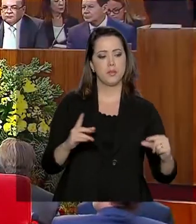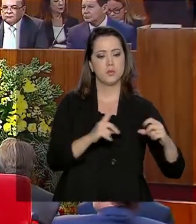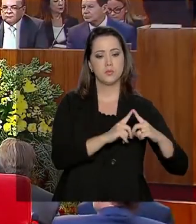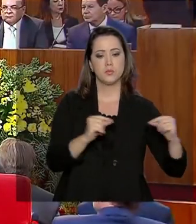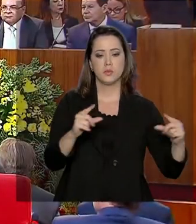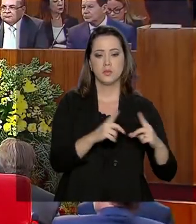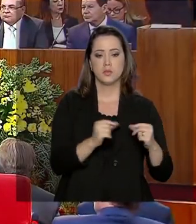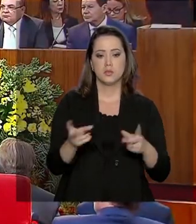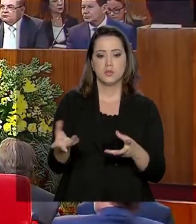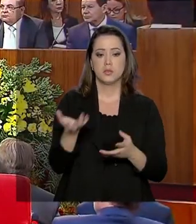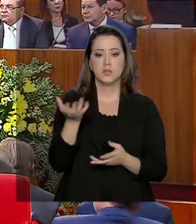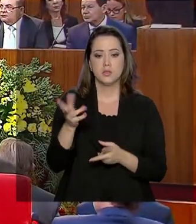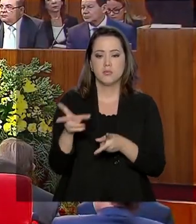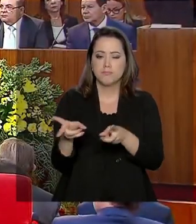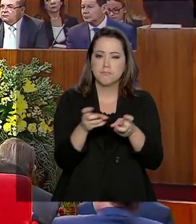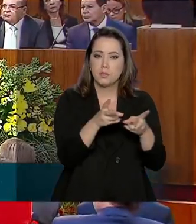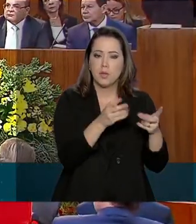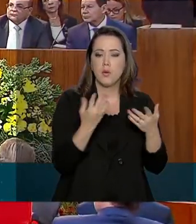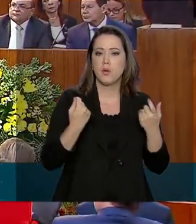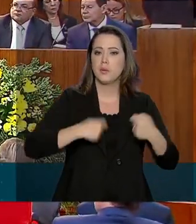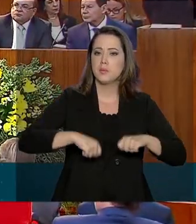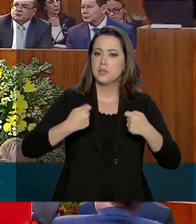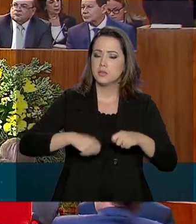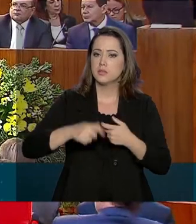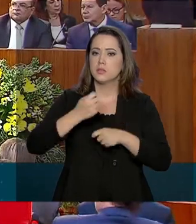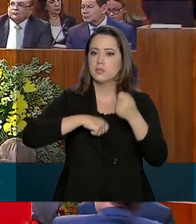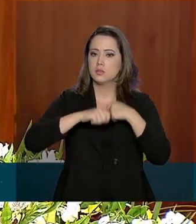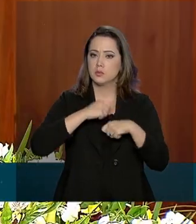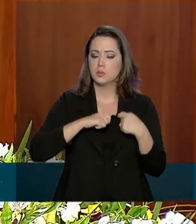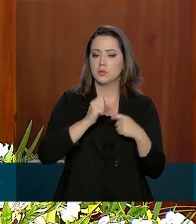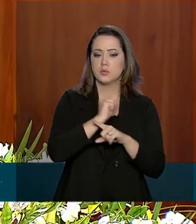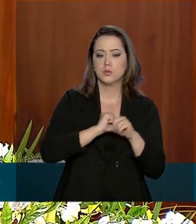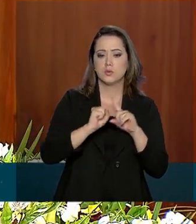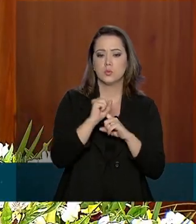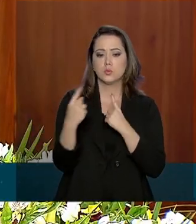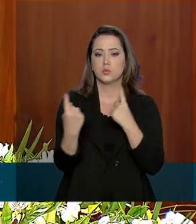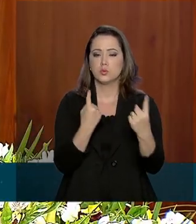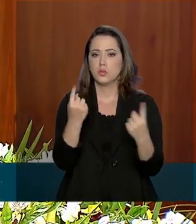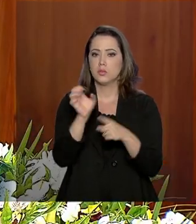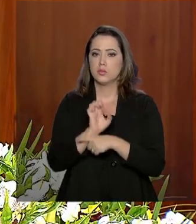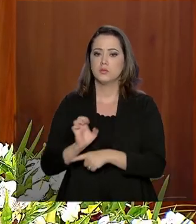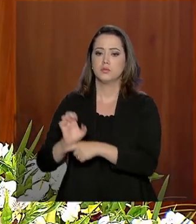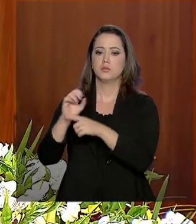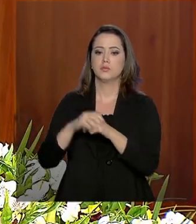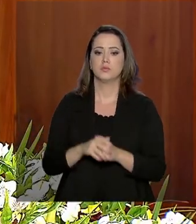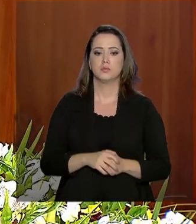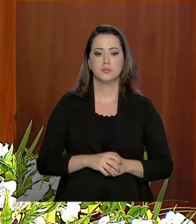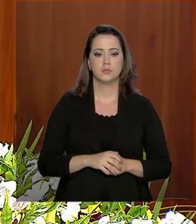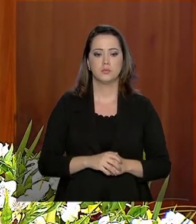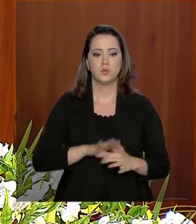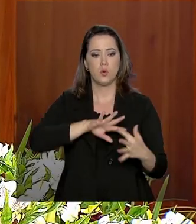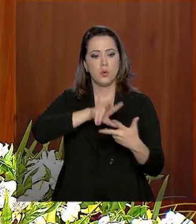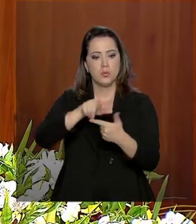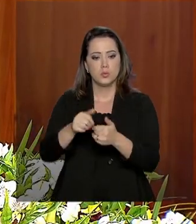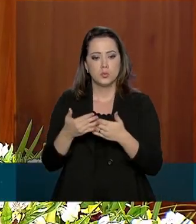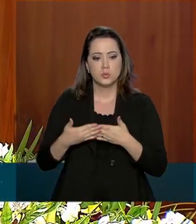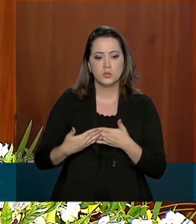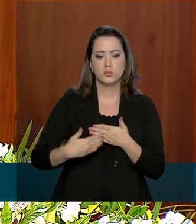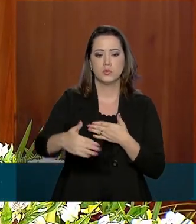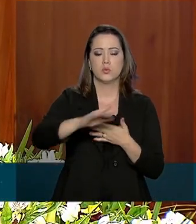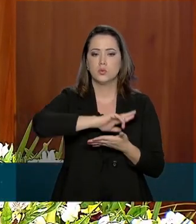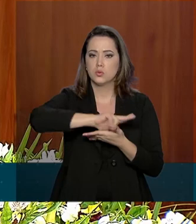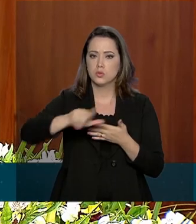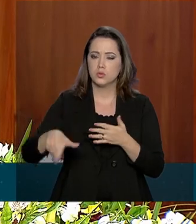pretende identificar as necessidades econômicas e sociais de cada região o mundo passa por um momento de